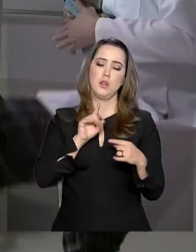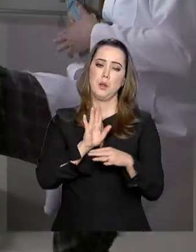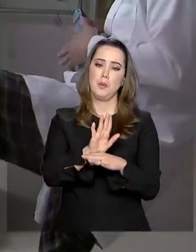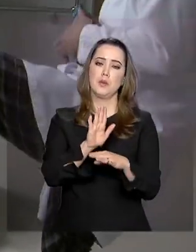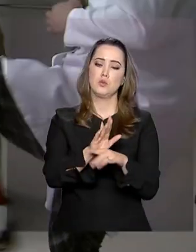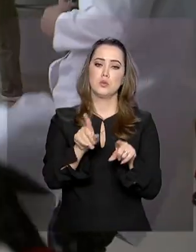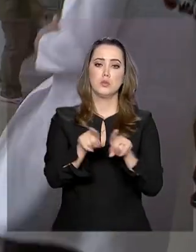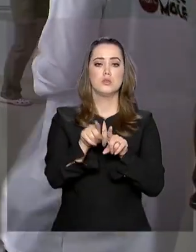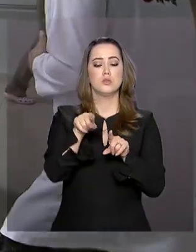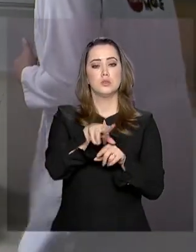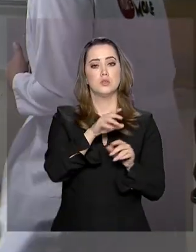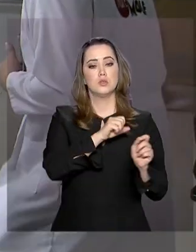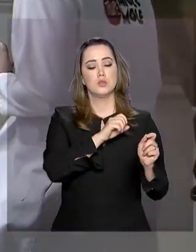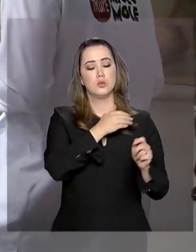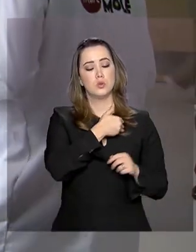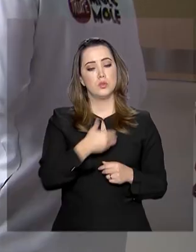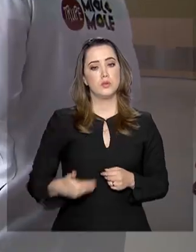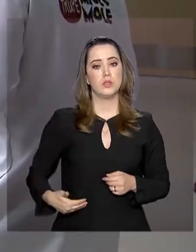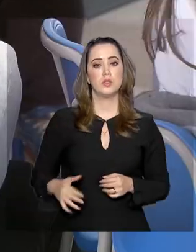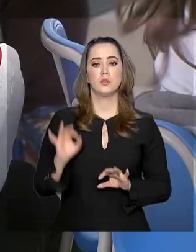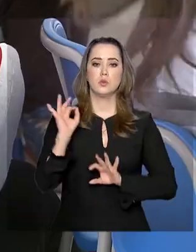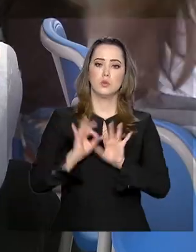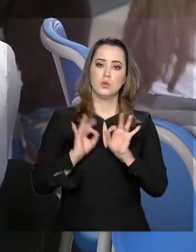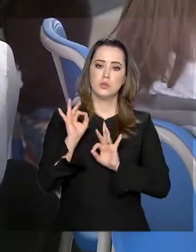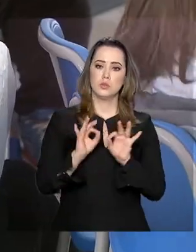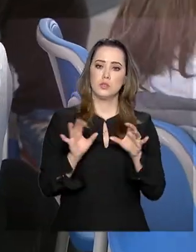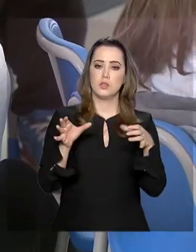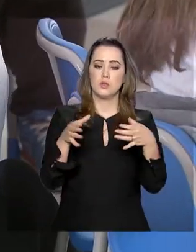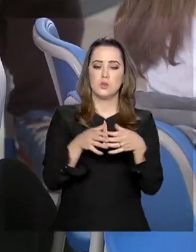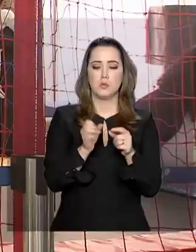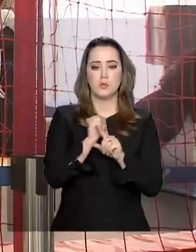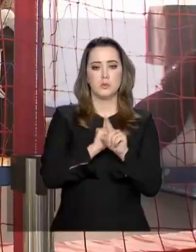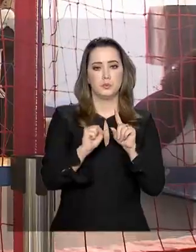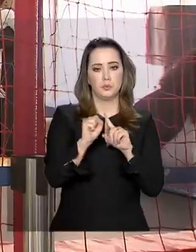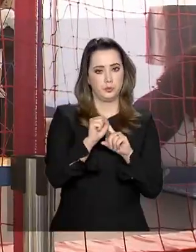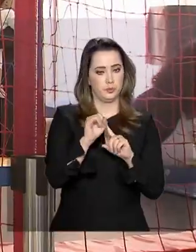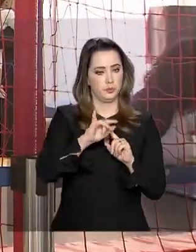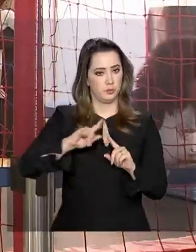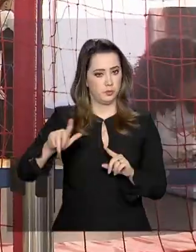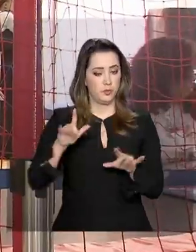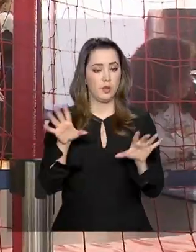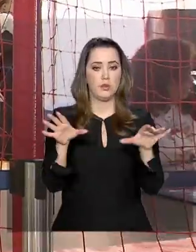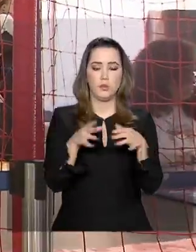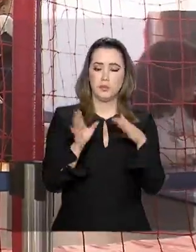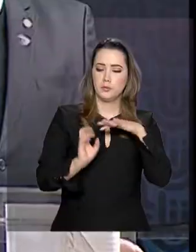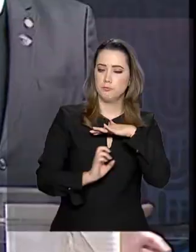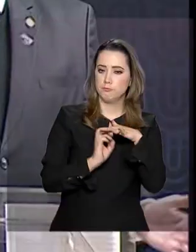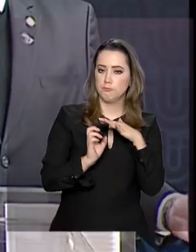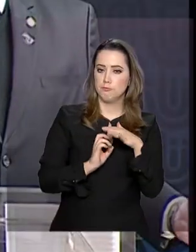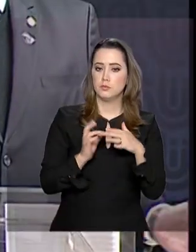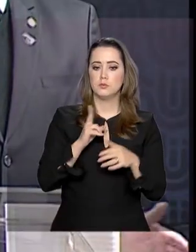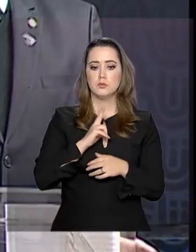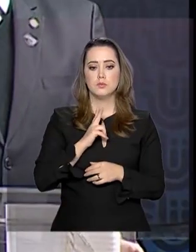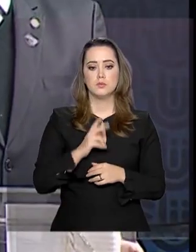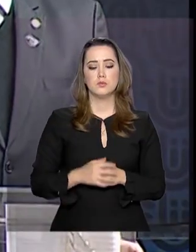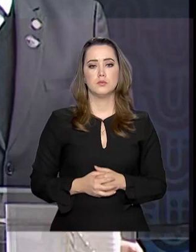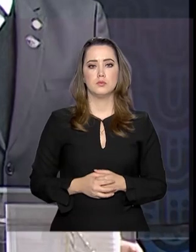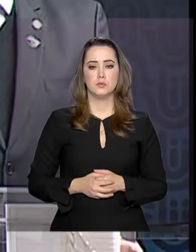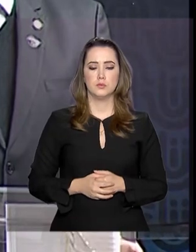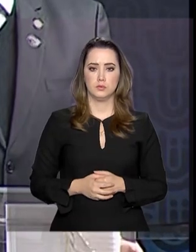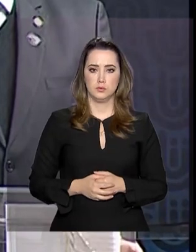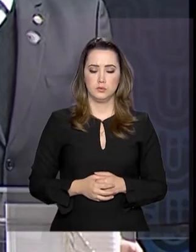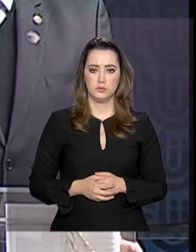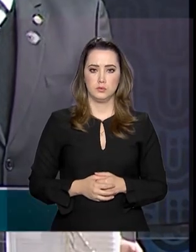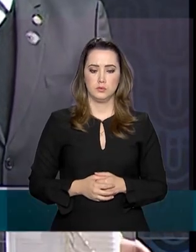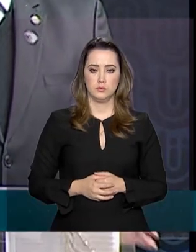a participação do poder público, organizações da sociedade civil e empresas do setor privado. O nosso orçamento é limitado,